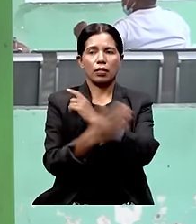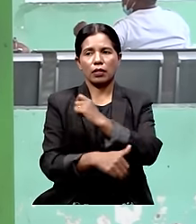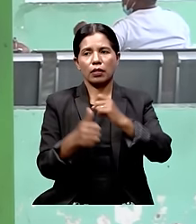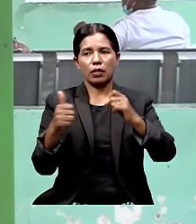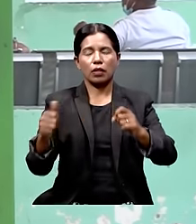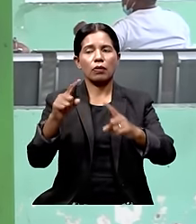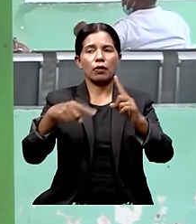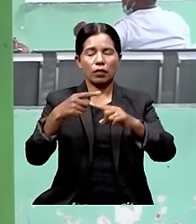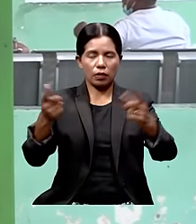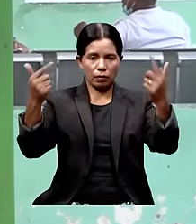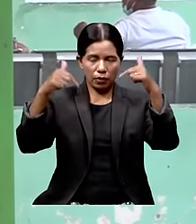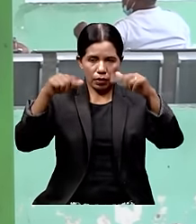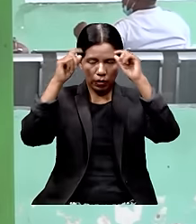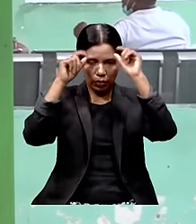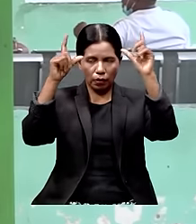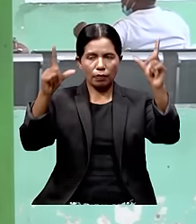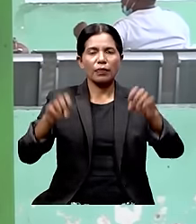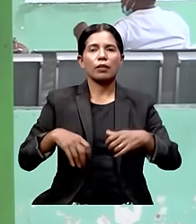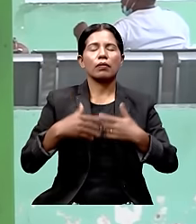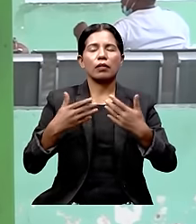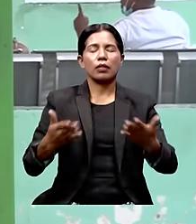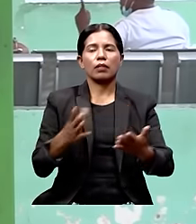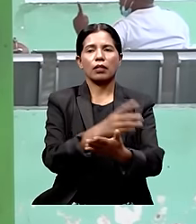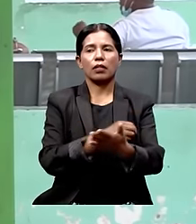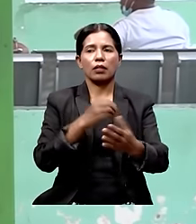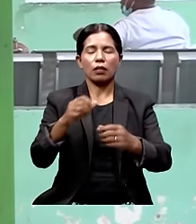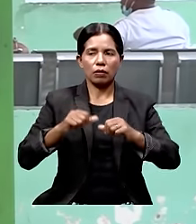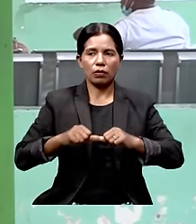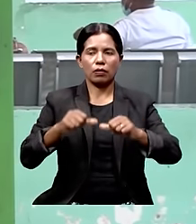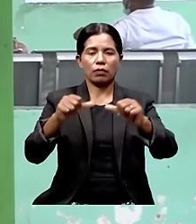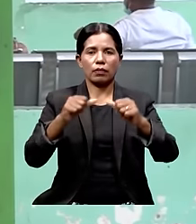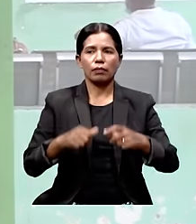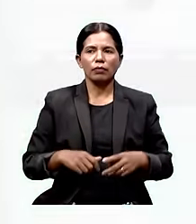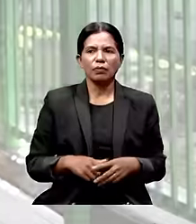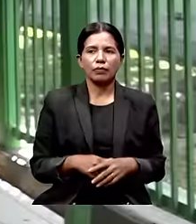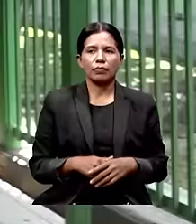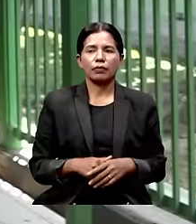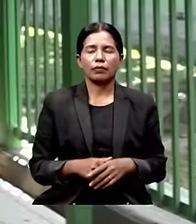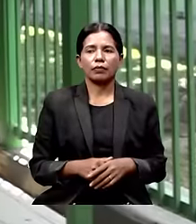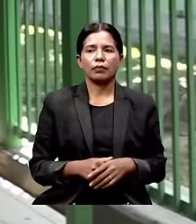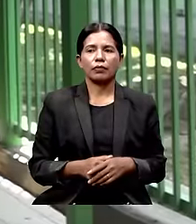no bain hira fila ricas me Timor, o ensaio ao tratamento continuação.